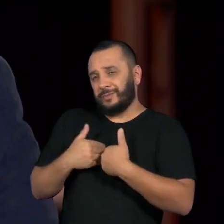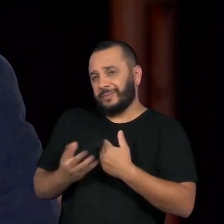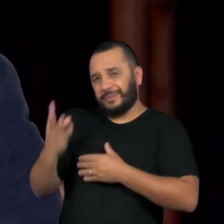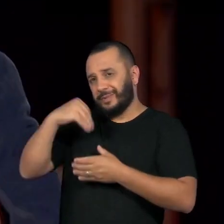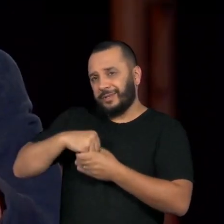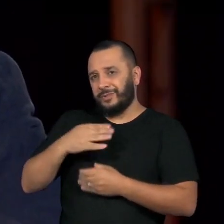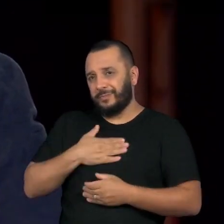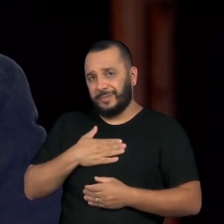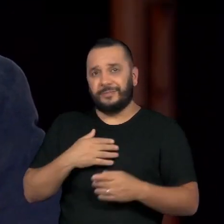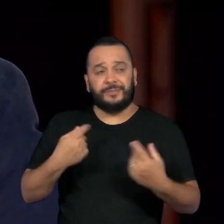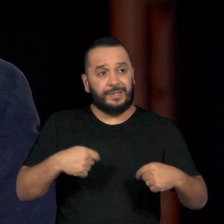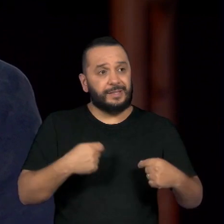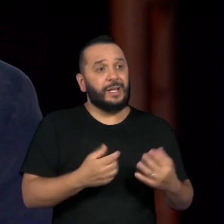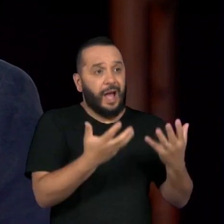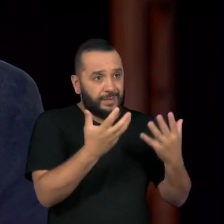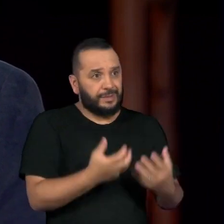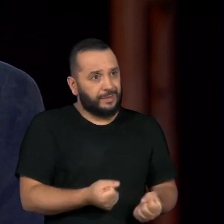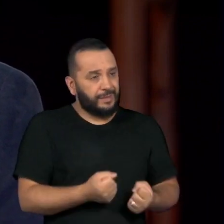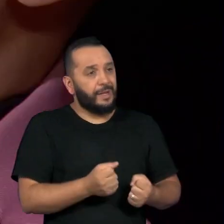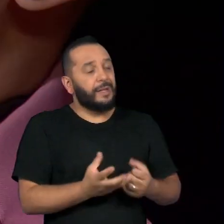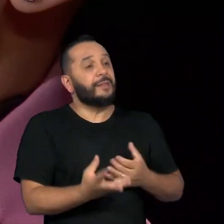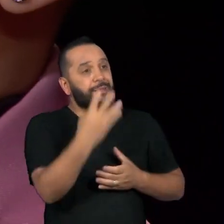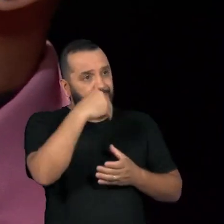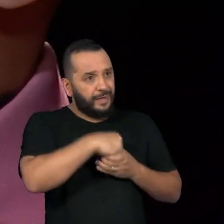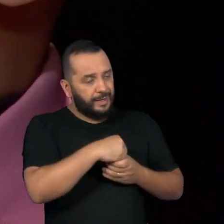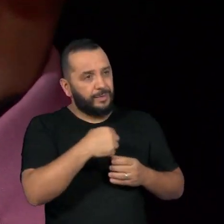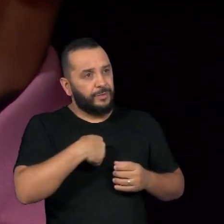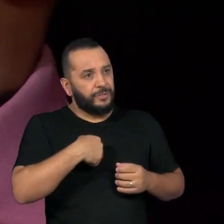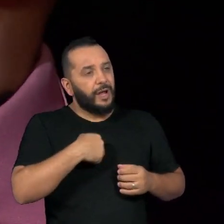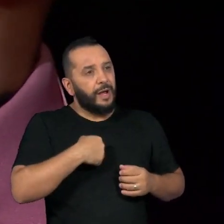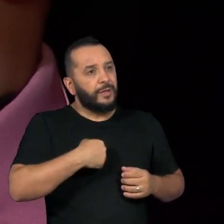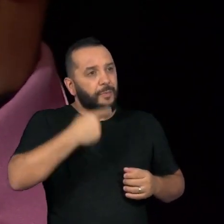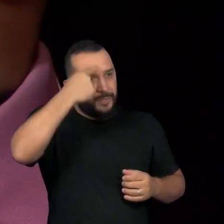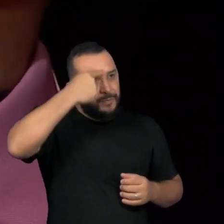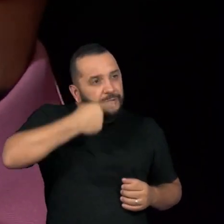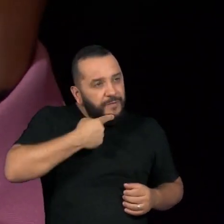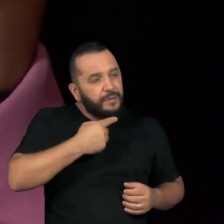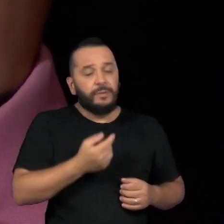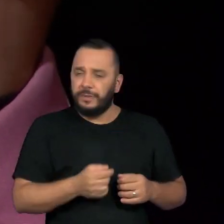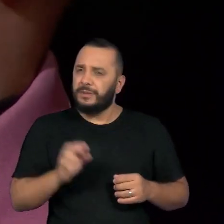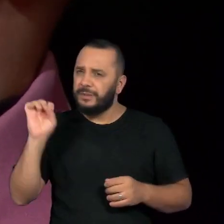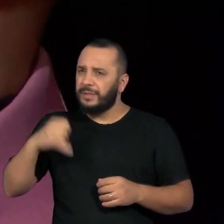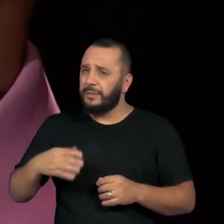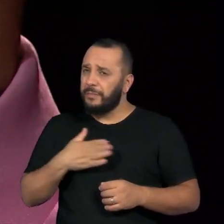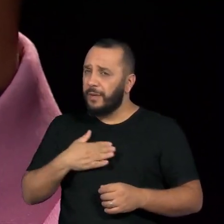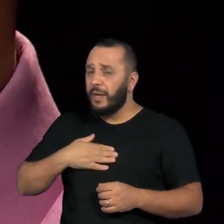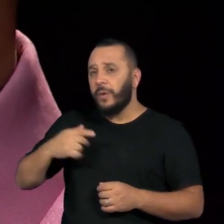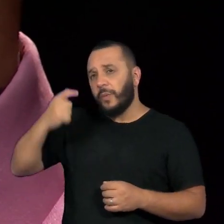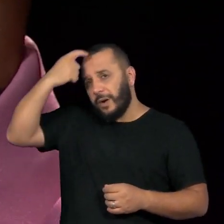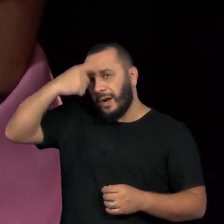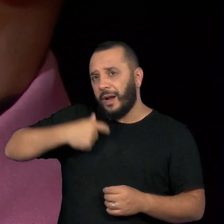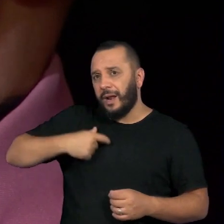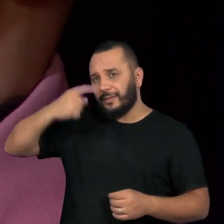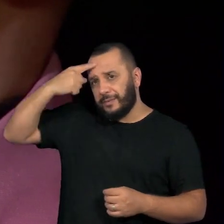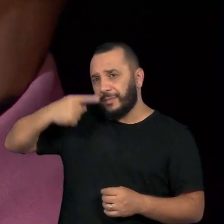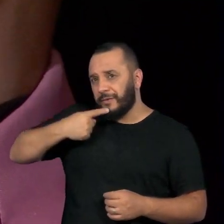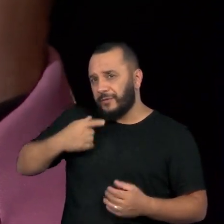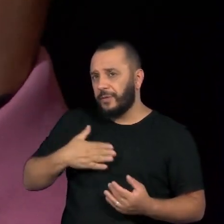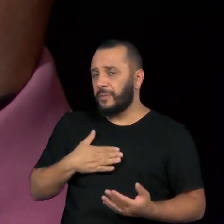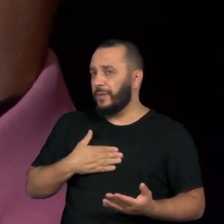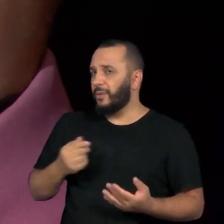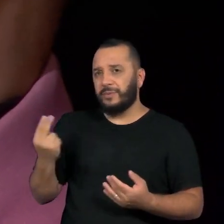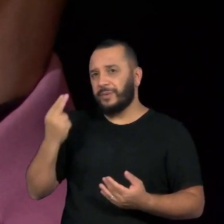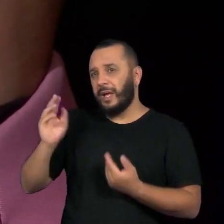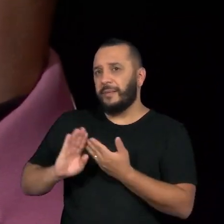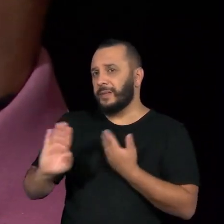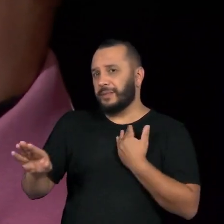ser aceito como parte da personalidade? É parte da nossa personalidade, é parte da forma que a gente vê o mundo. Não tem como separar. Tem muita gente